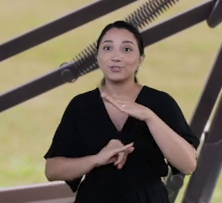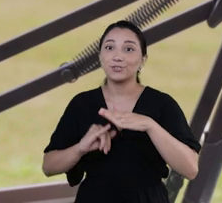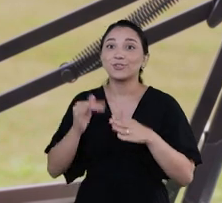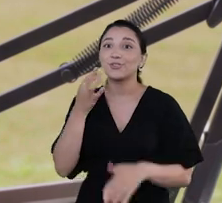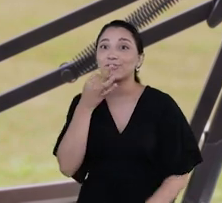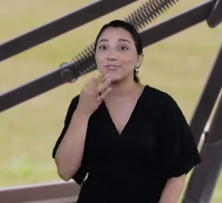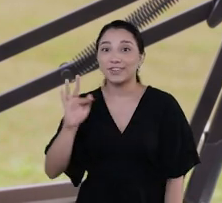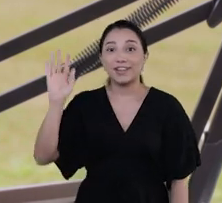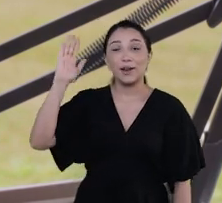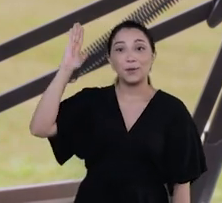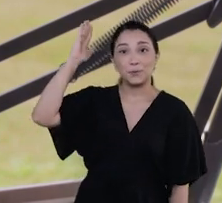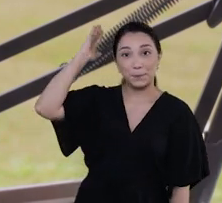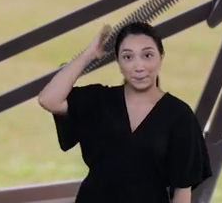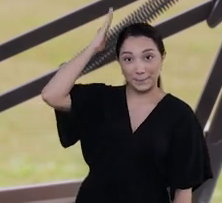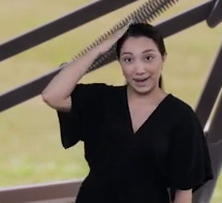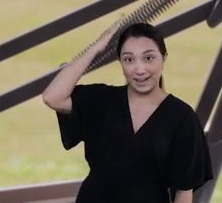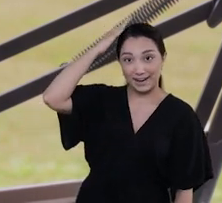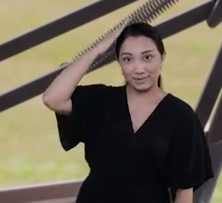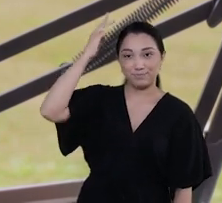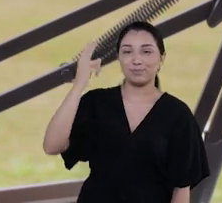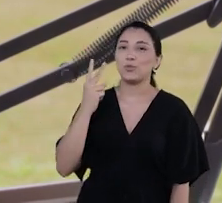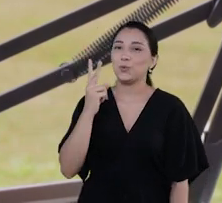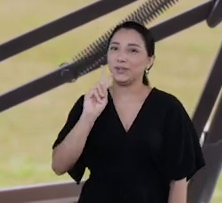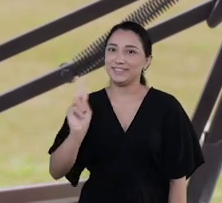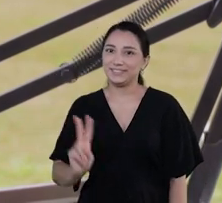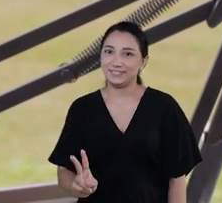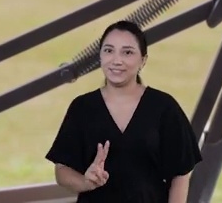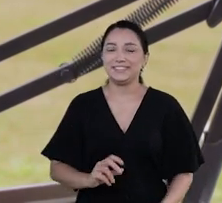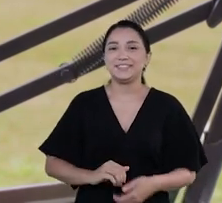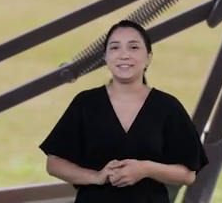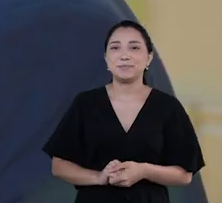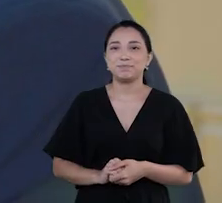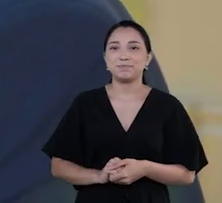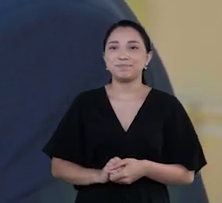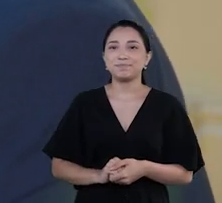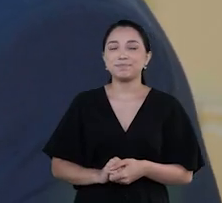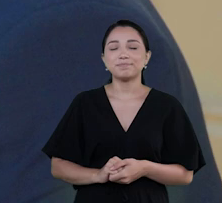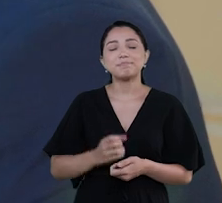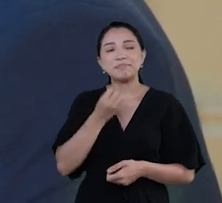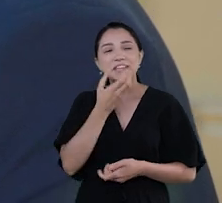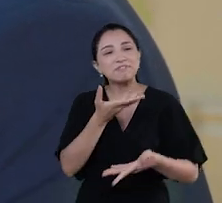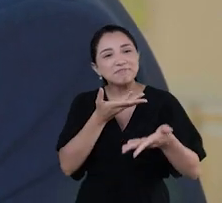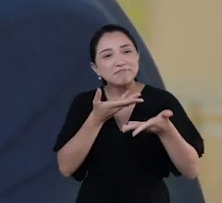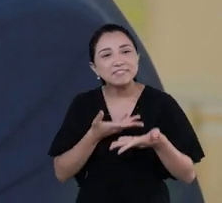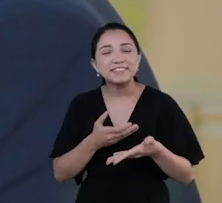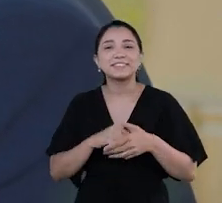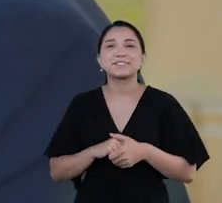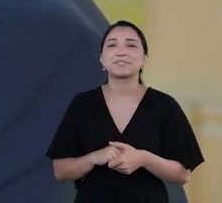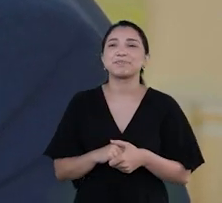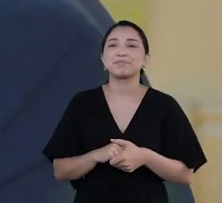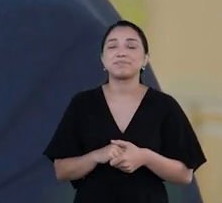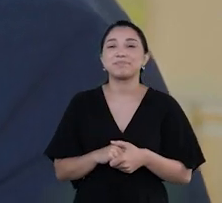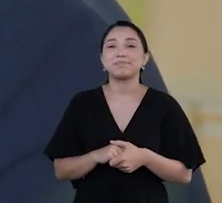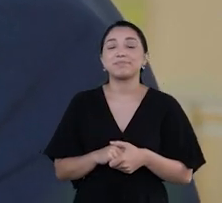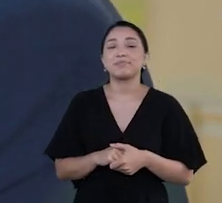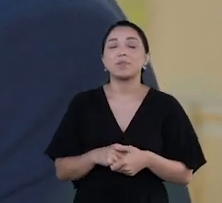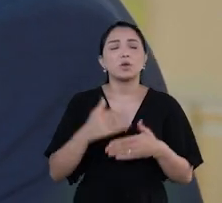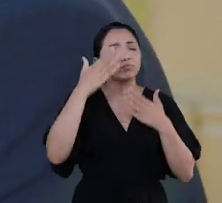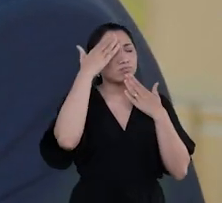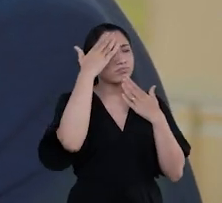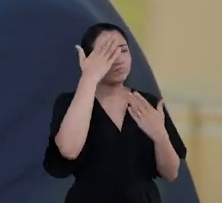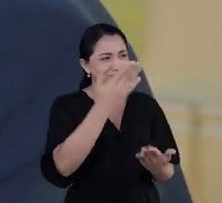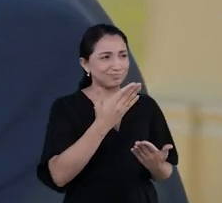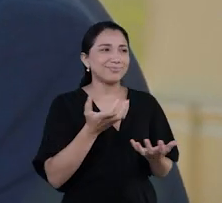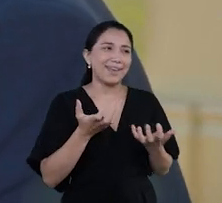conselho de reitores dos institutos federais seja muito bem-vindo Cláudia Muito obrigado permita-me também me apresentar